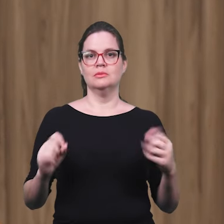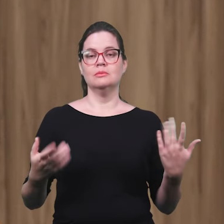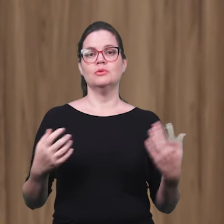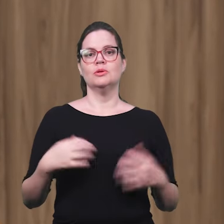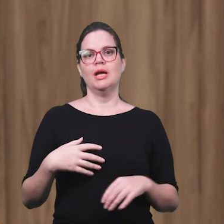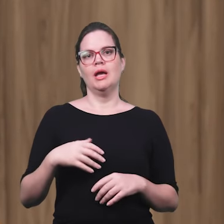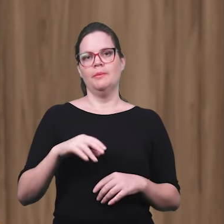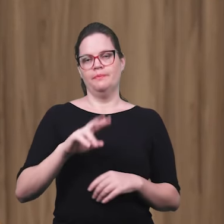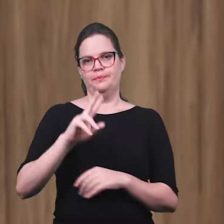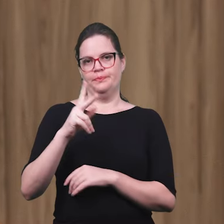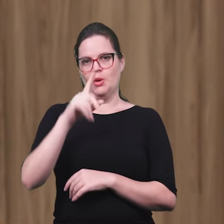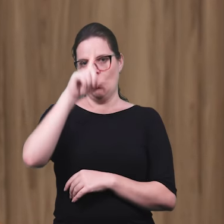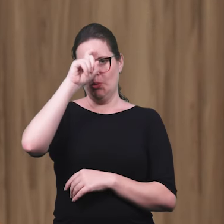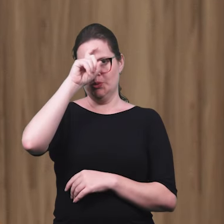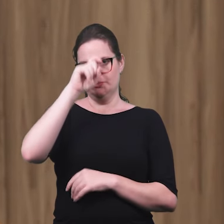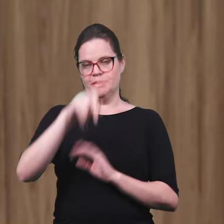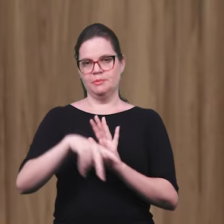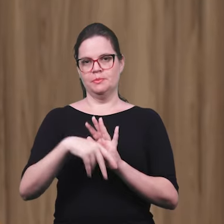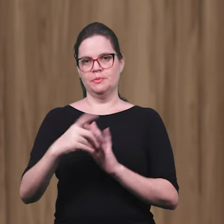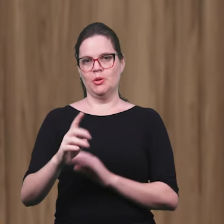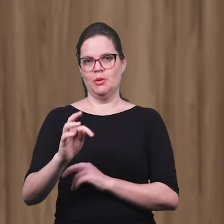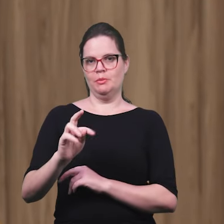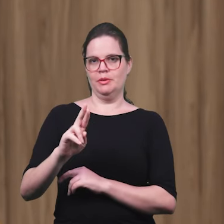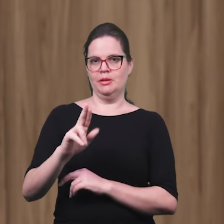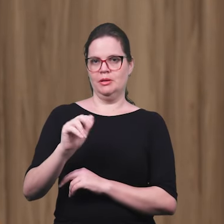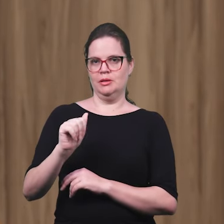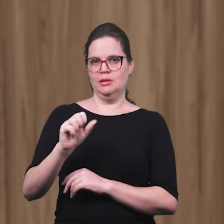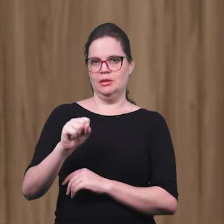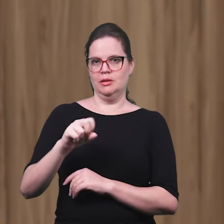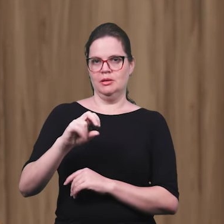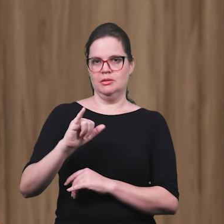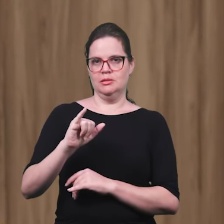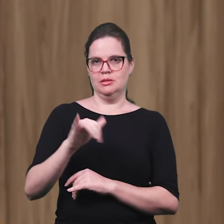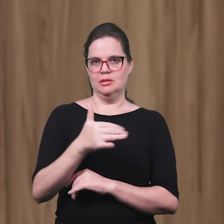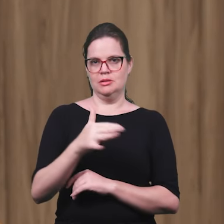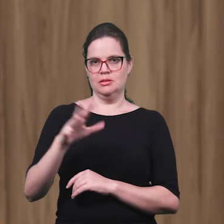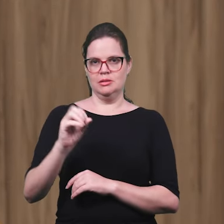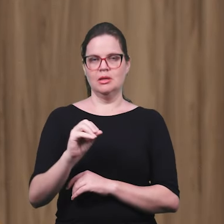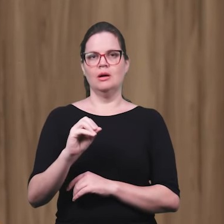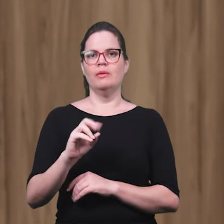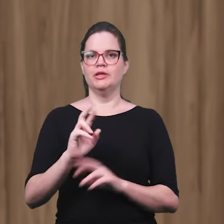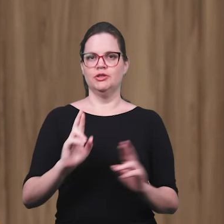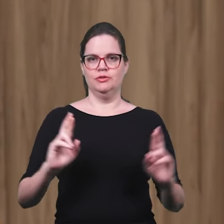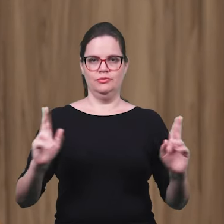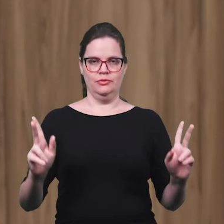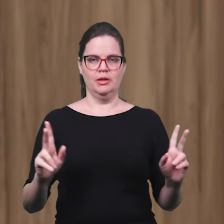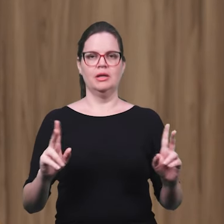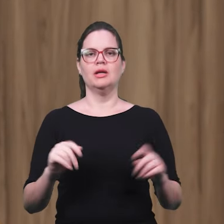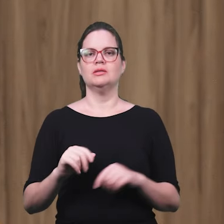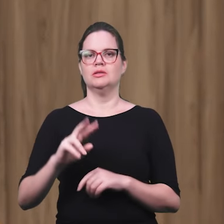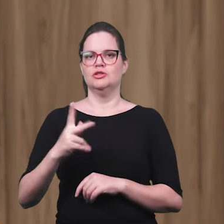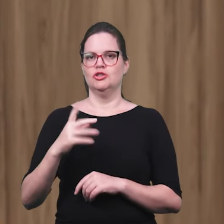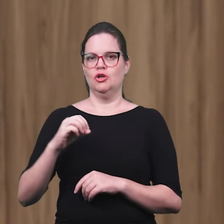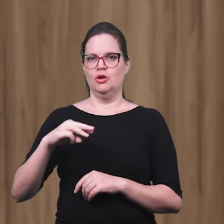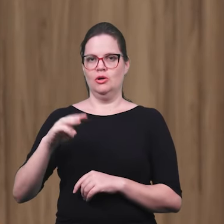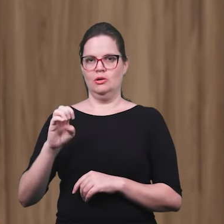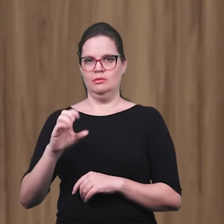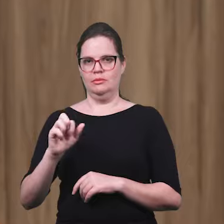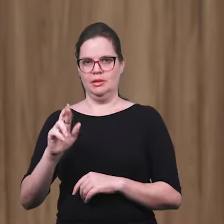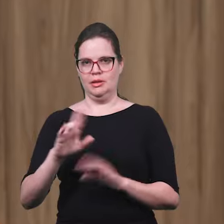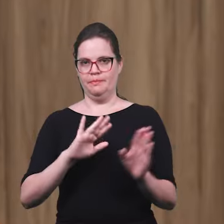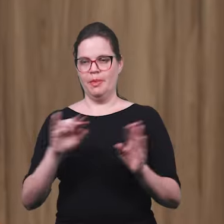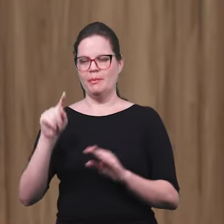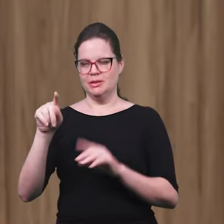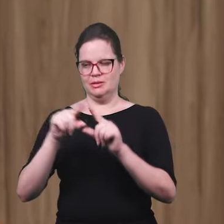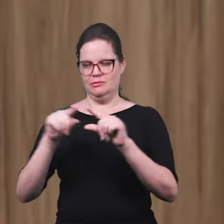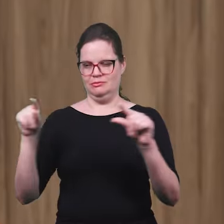sobre o hospital de transição. E a gente vai falar um pouquinho a diferença, né, do hospital de transição para home care. Só pegando o